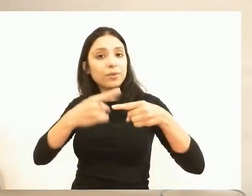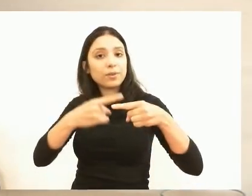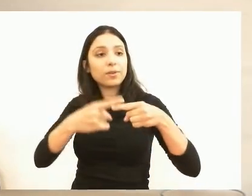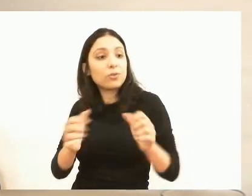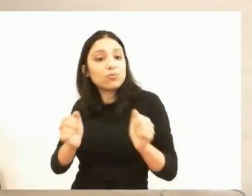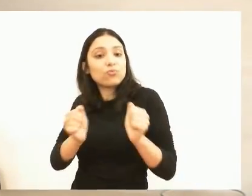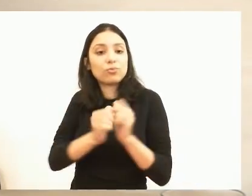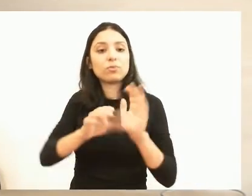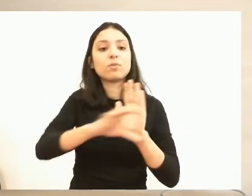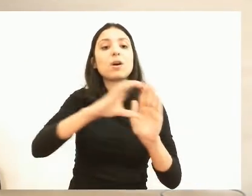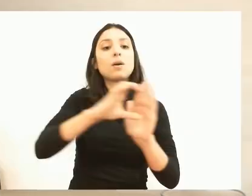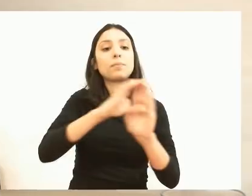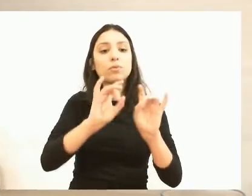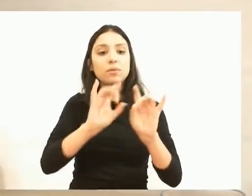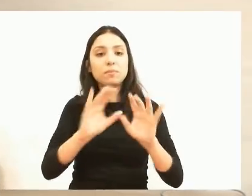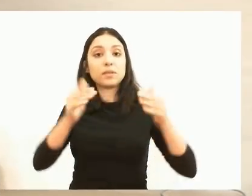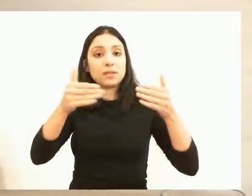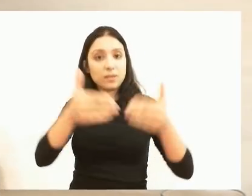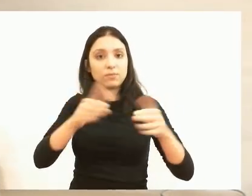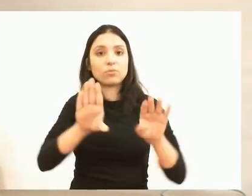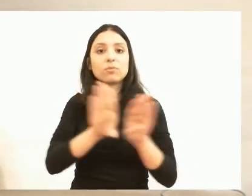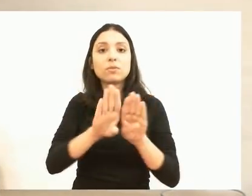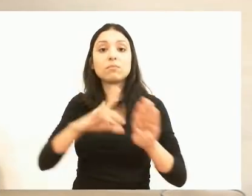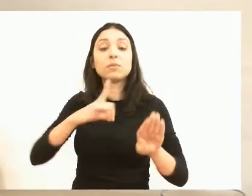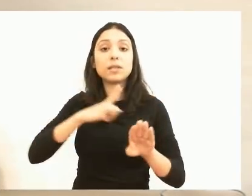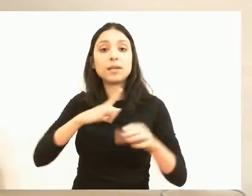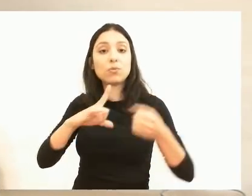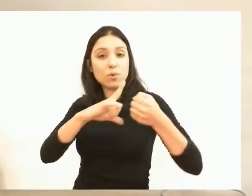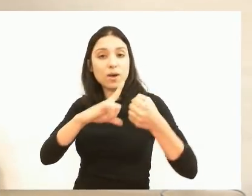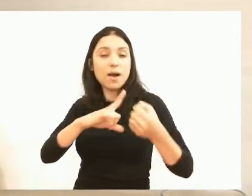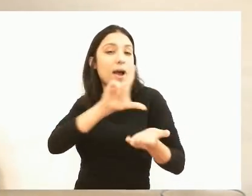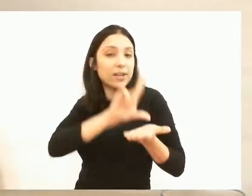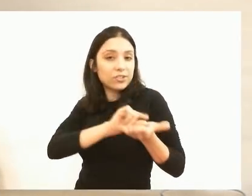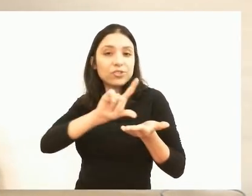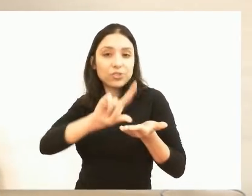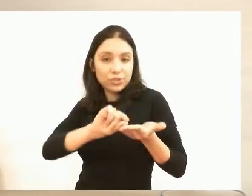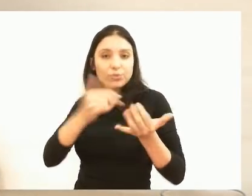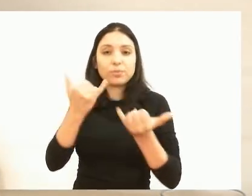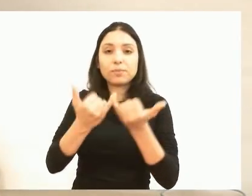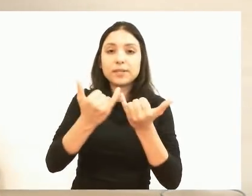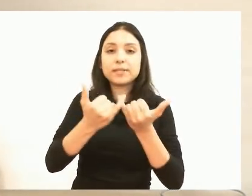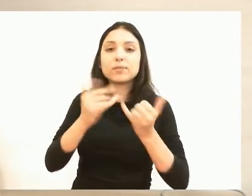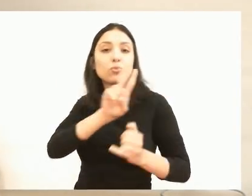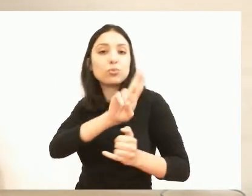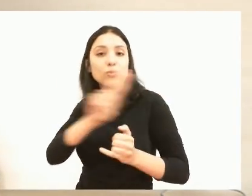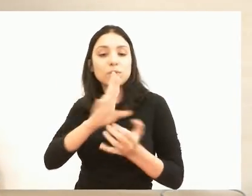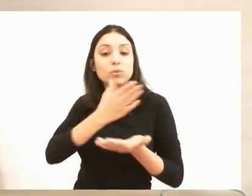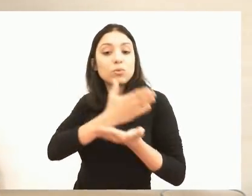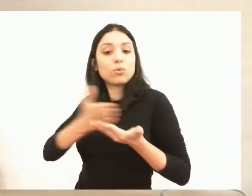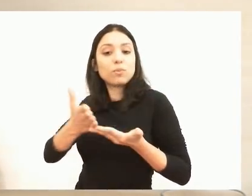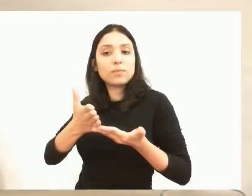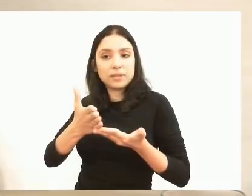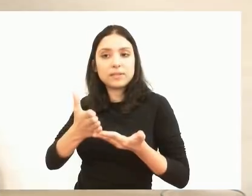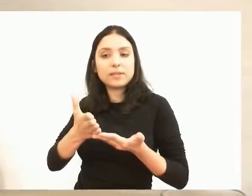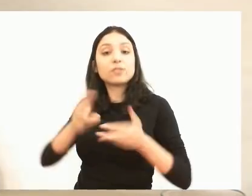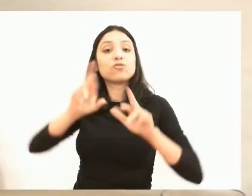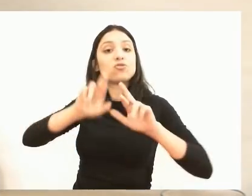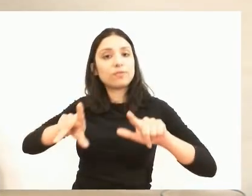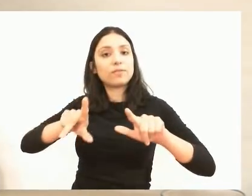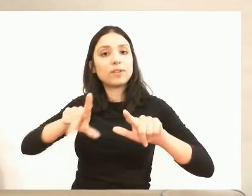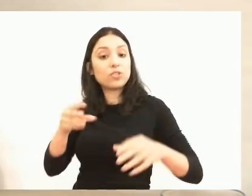capítulo específico tem alguns artigos em um artigo que chama começar diferente que ele está na